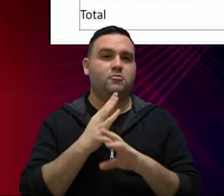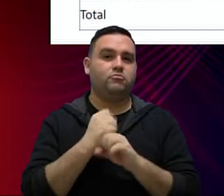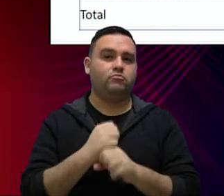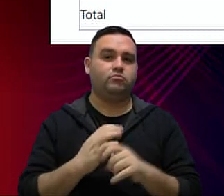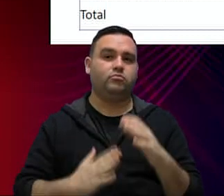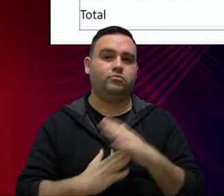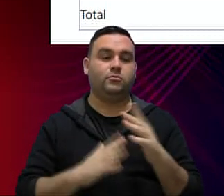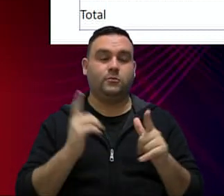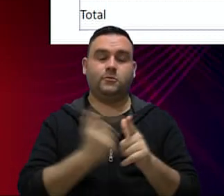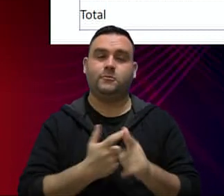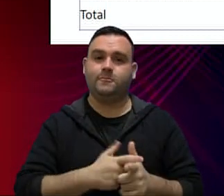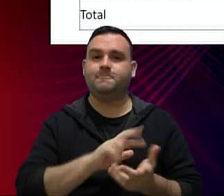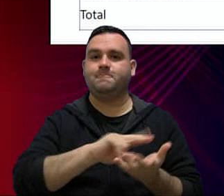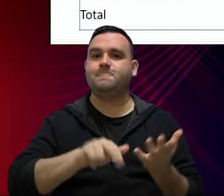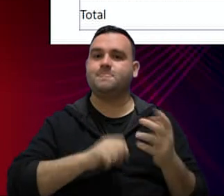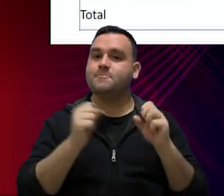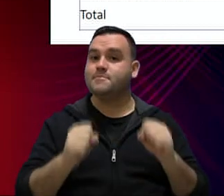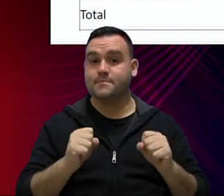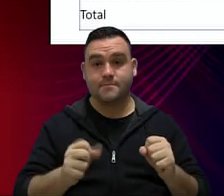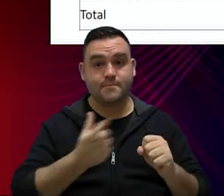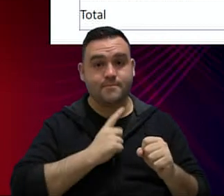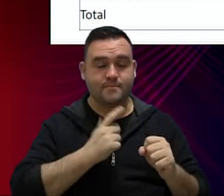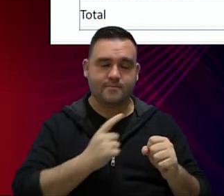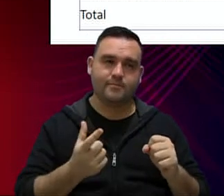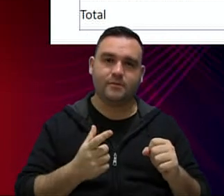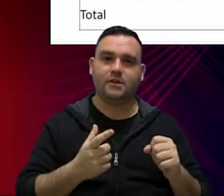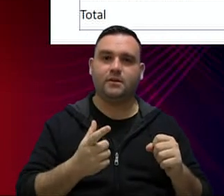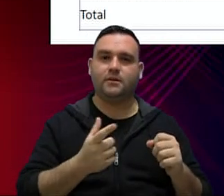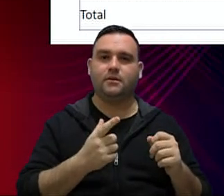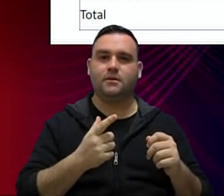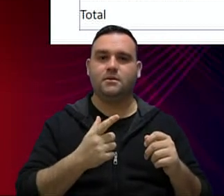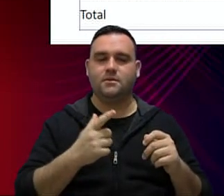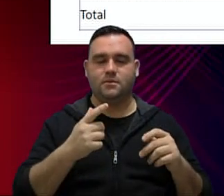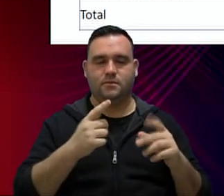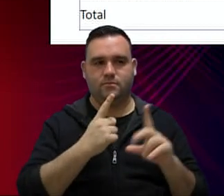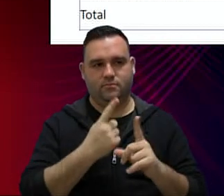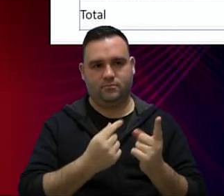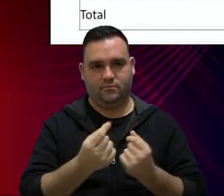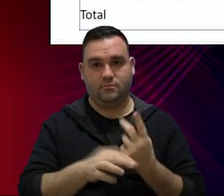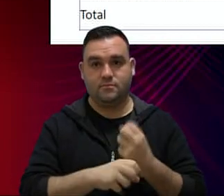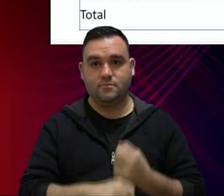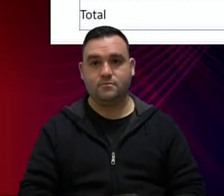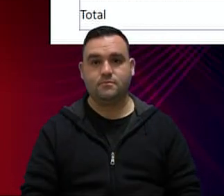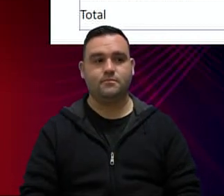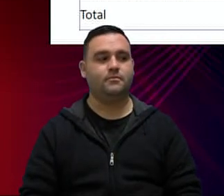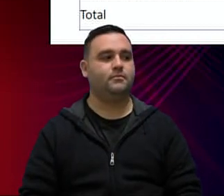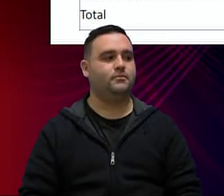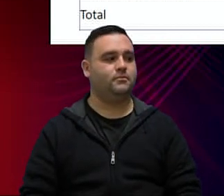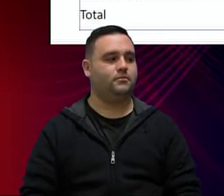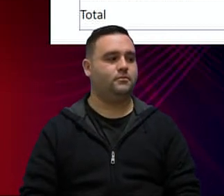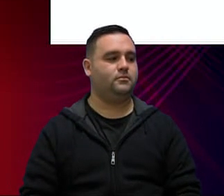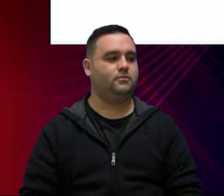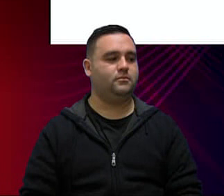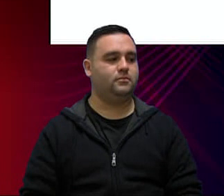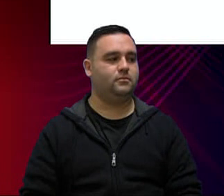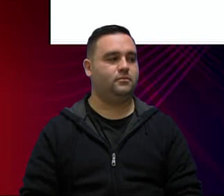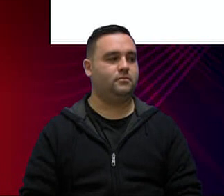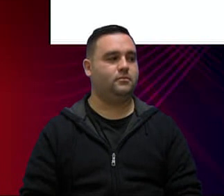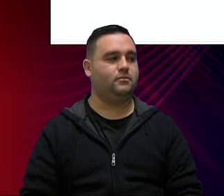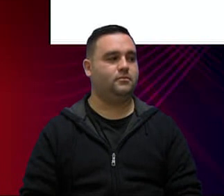contingenciamento de pesos é que a gente pode fazer não é a questão do remanejamento dotações orçamentárias é tão